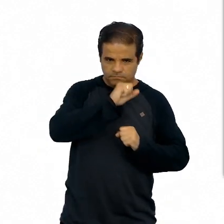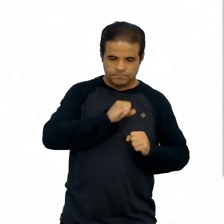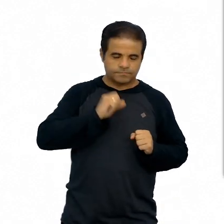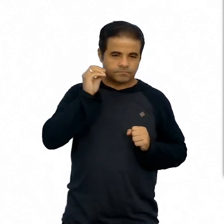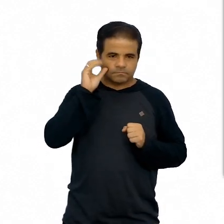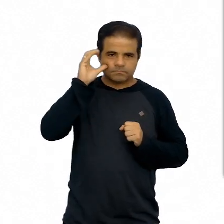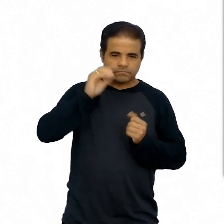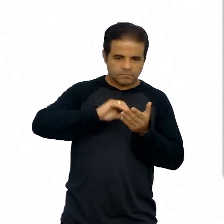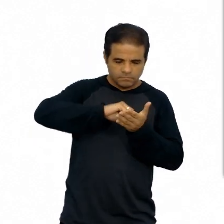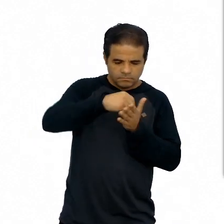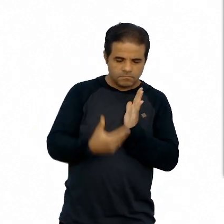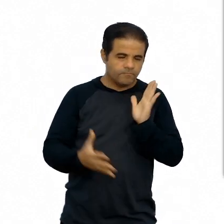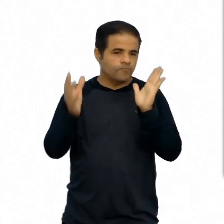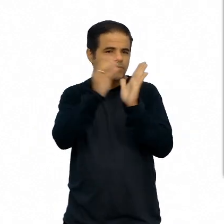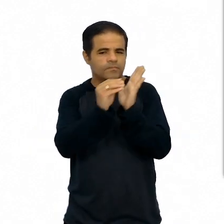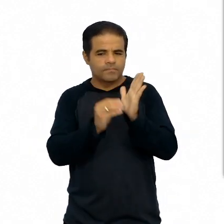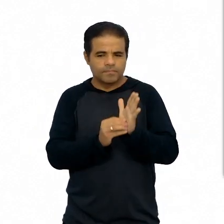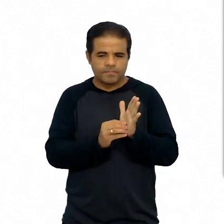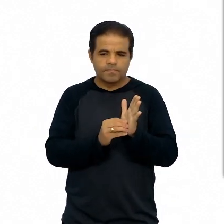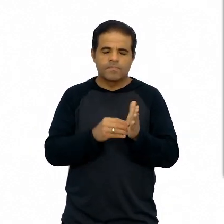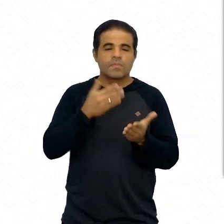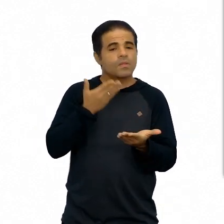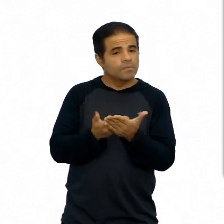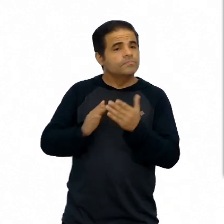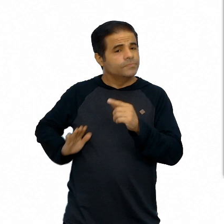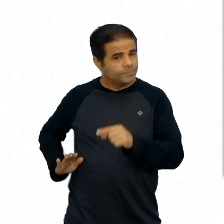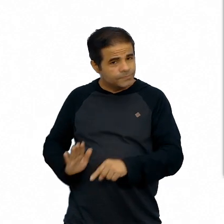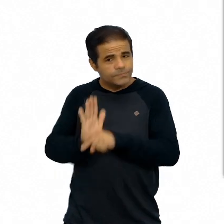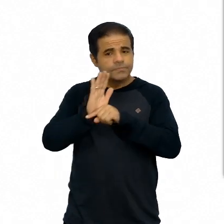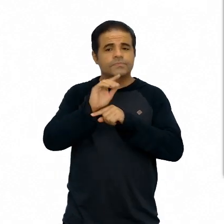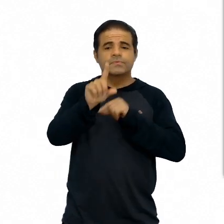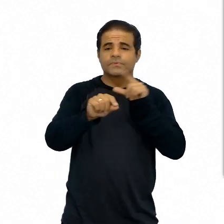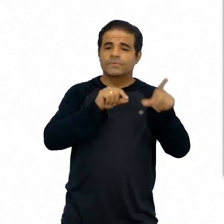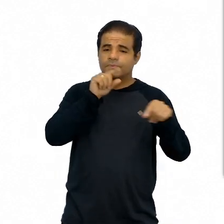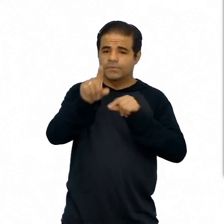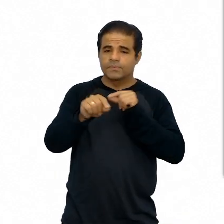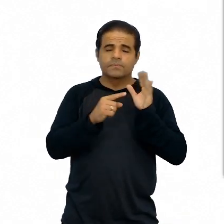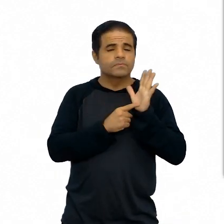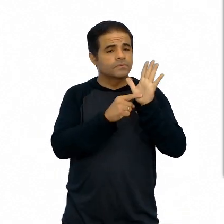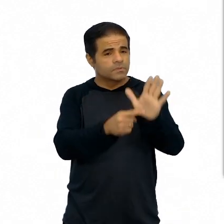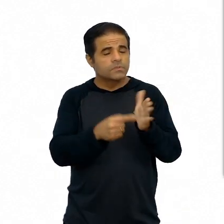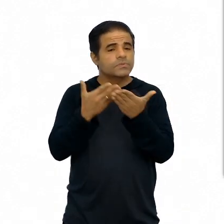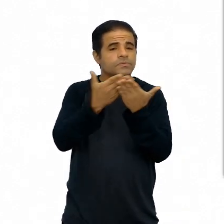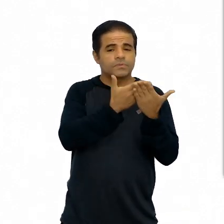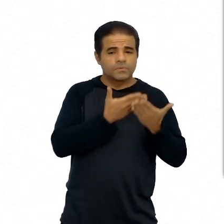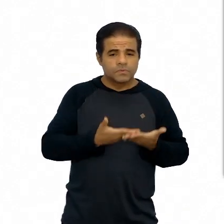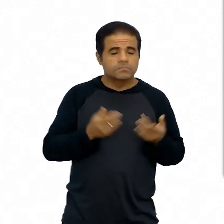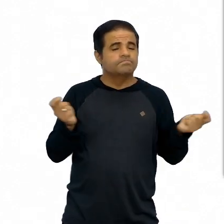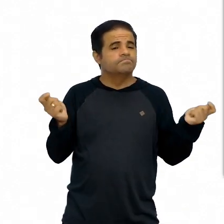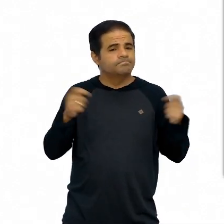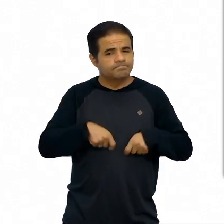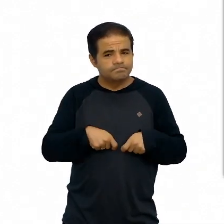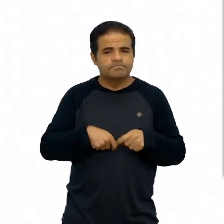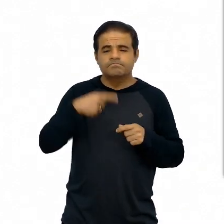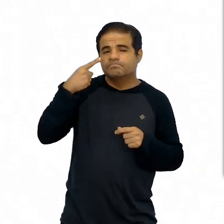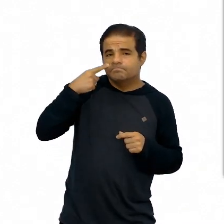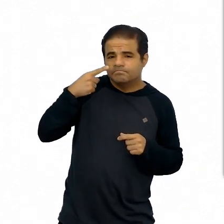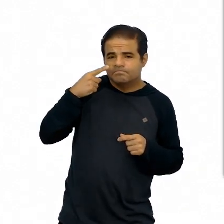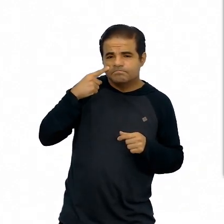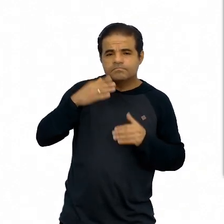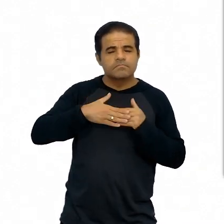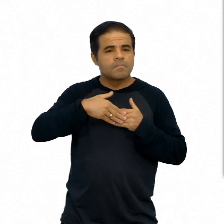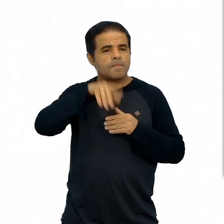do conteúdo e os estudantes ampara o professor na escolha de abordagens que os estudantes possam considerar